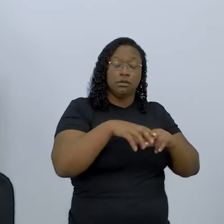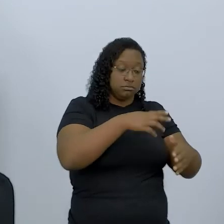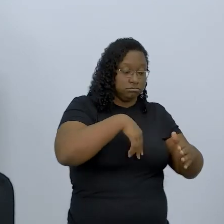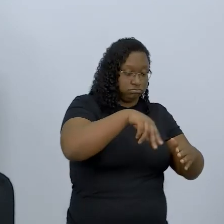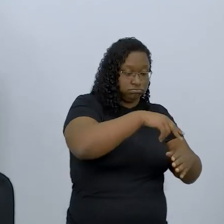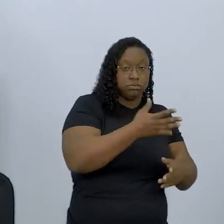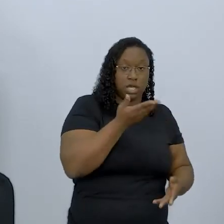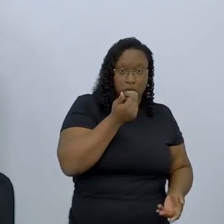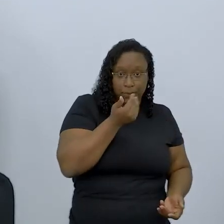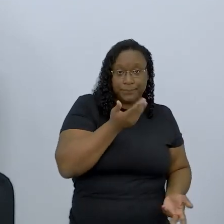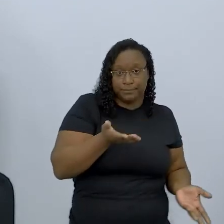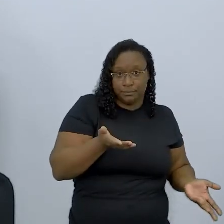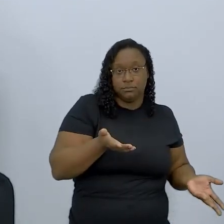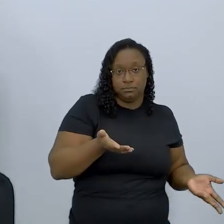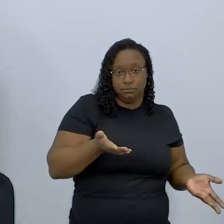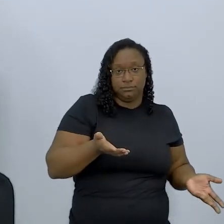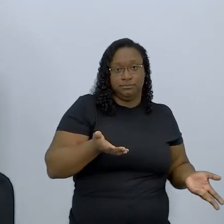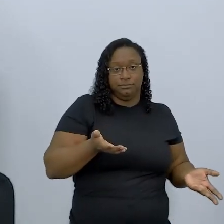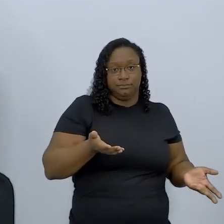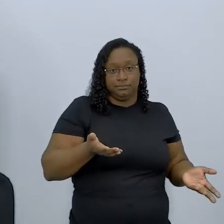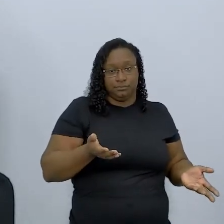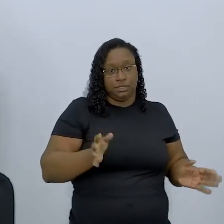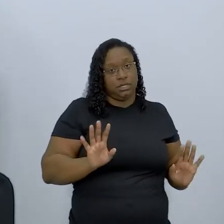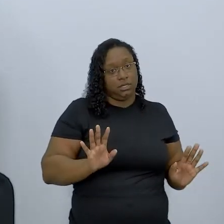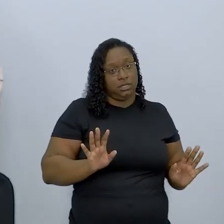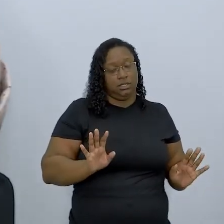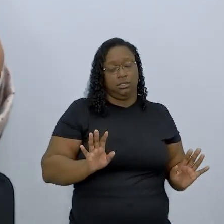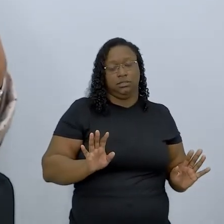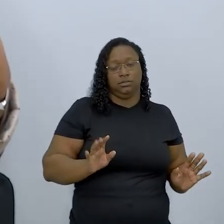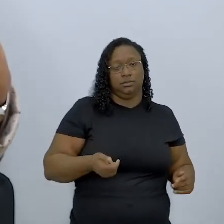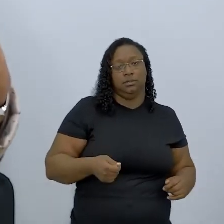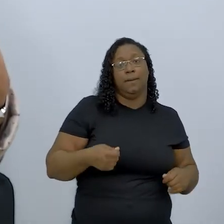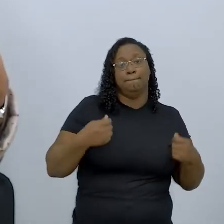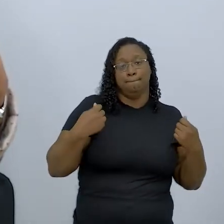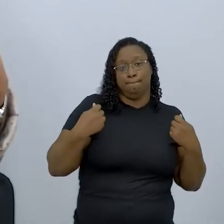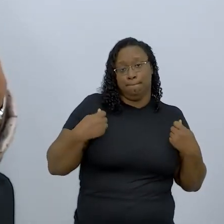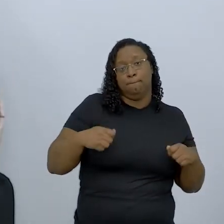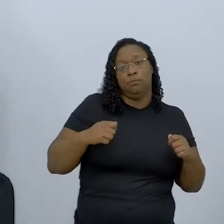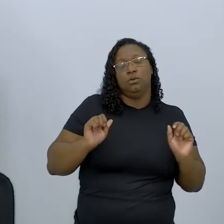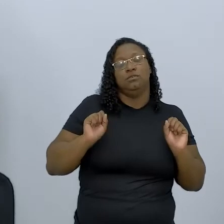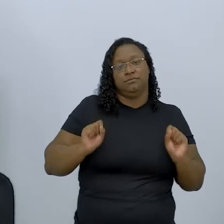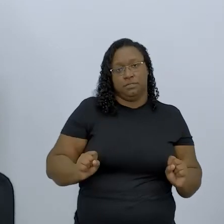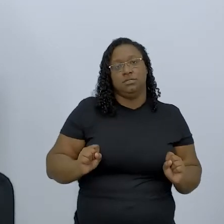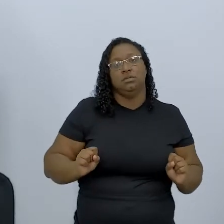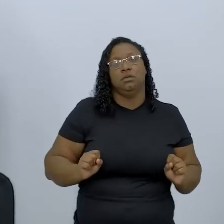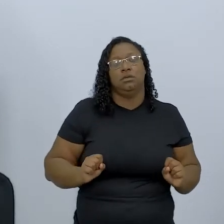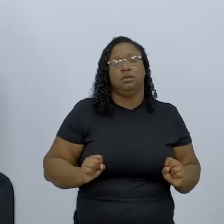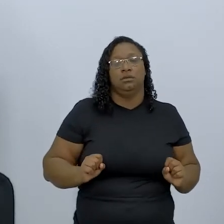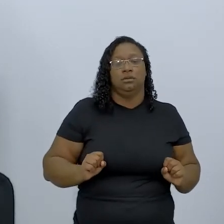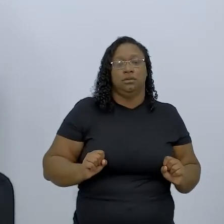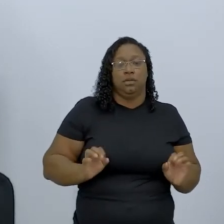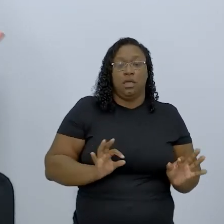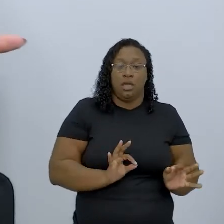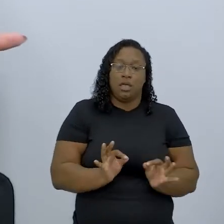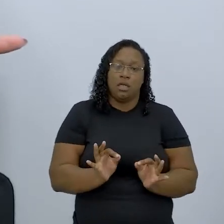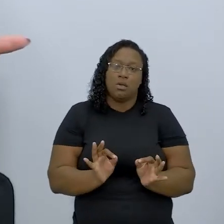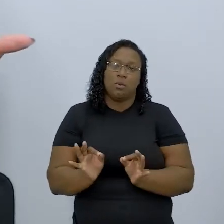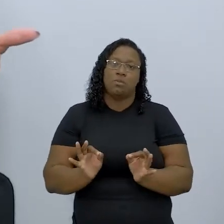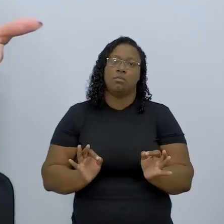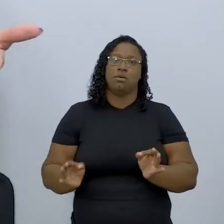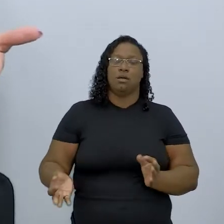né? Sim, então, sim. Então, não é vantajoso mexer na geladeira. A única coisa que a gente poderia fazer, já que não dá pra mexer no tempo, é